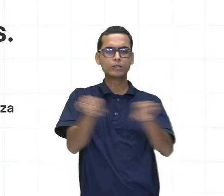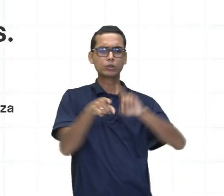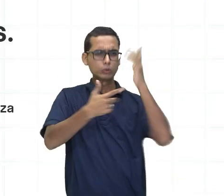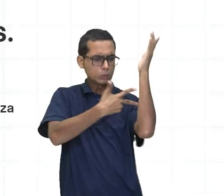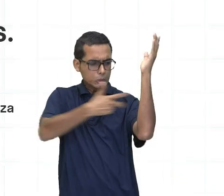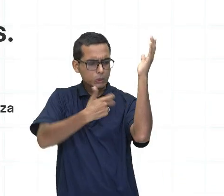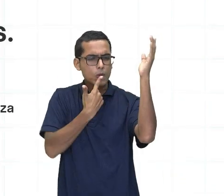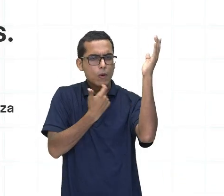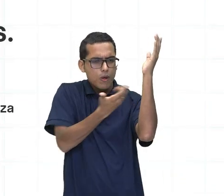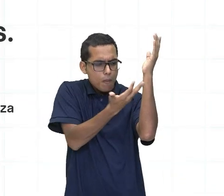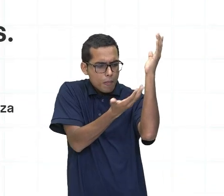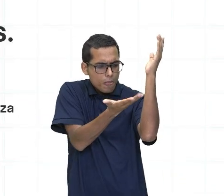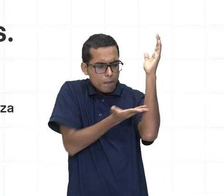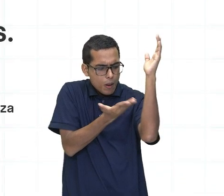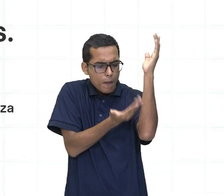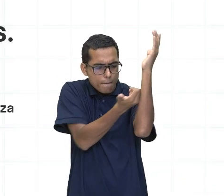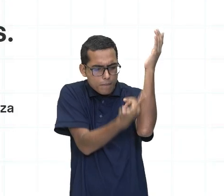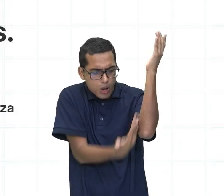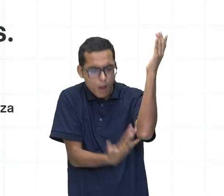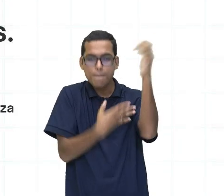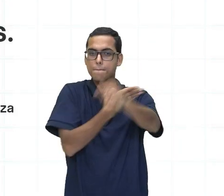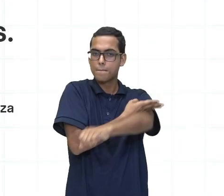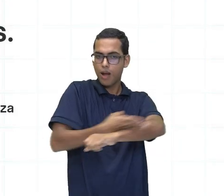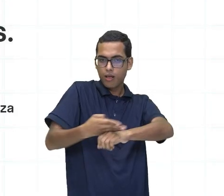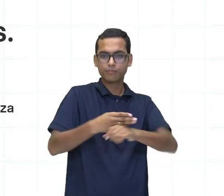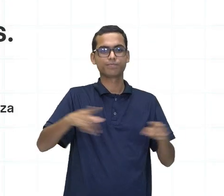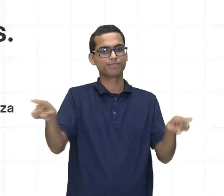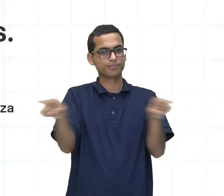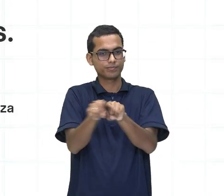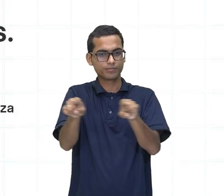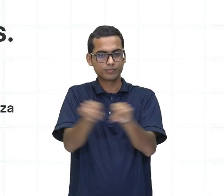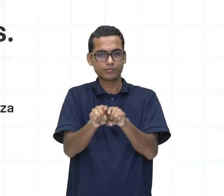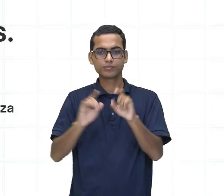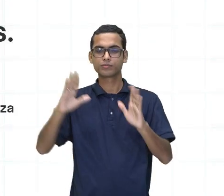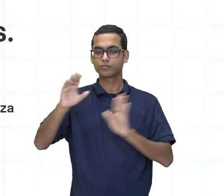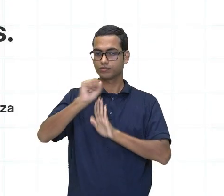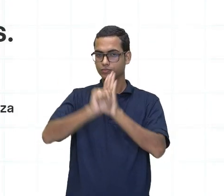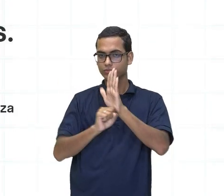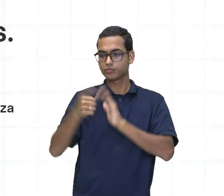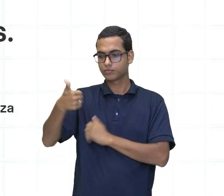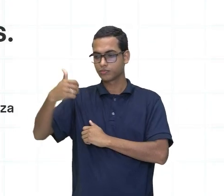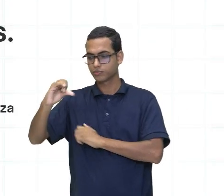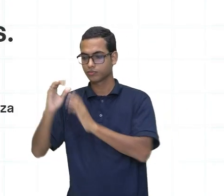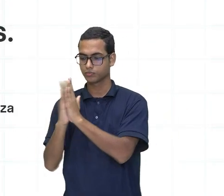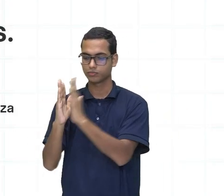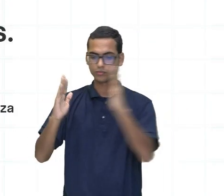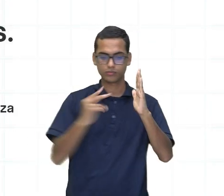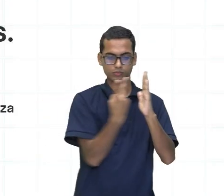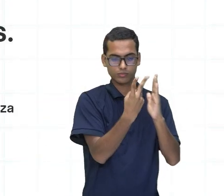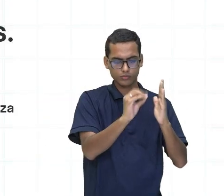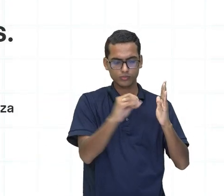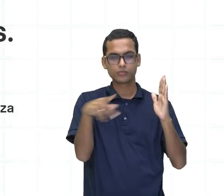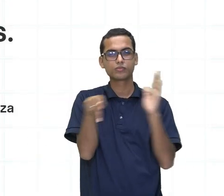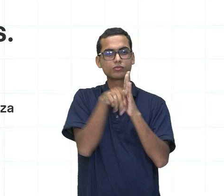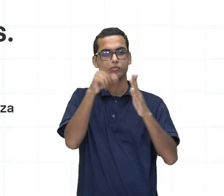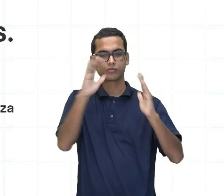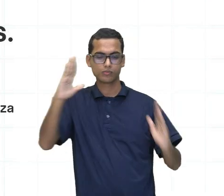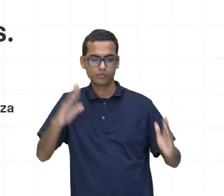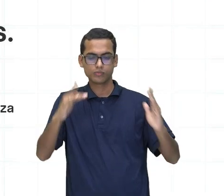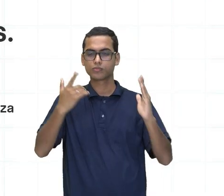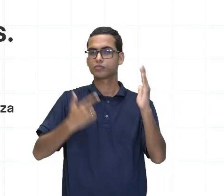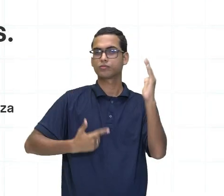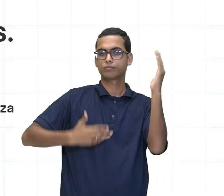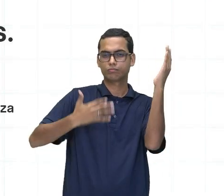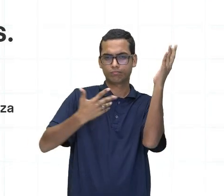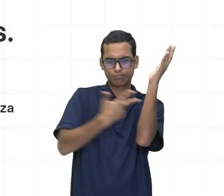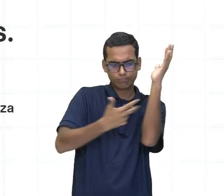século XIX para o XX, durante o chamado ciclo da borracha, além da questão indígena e